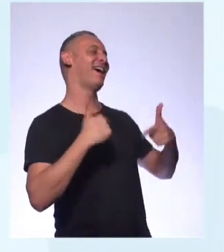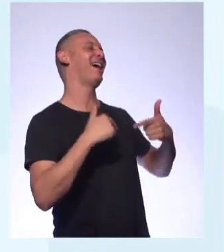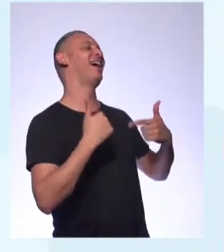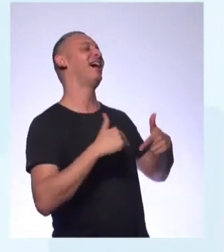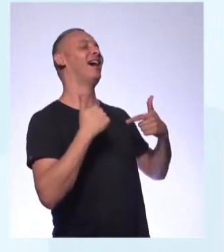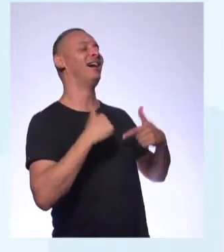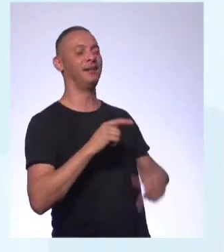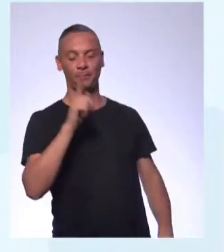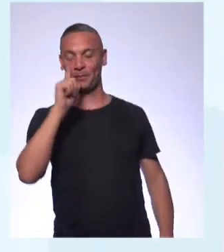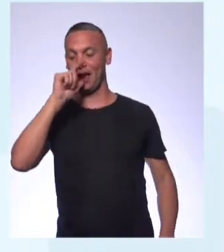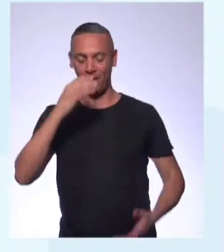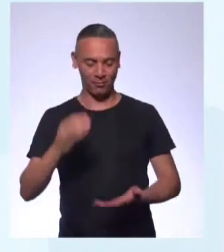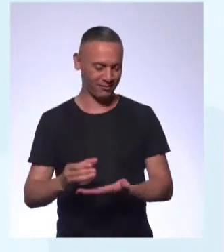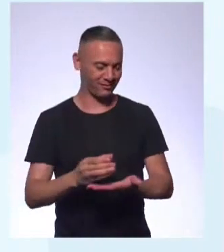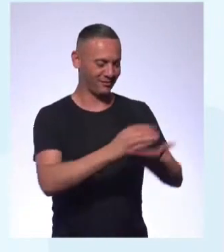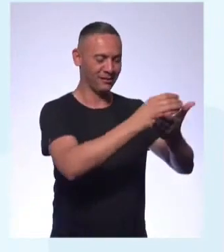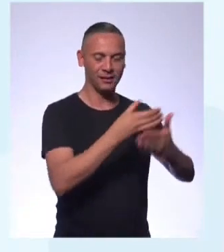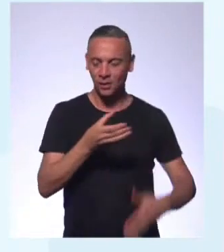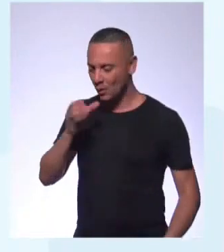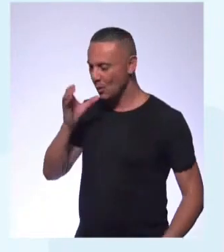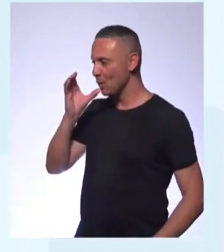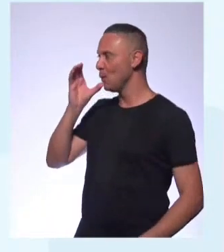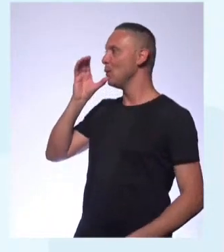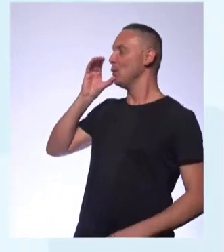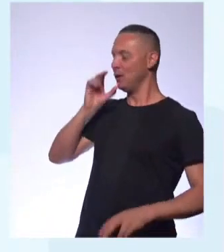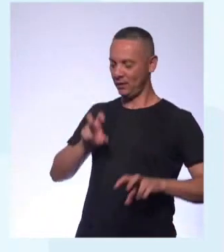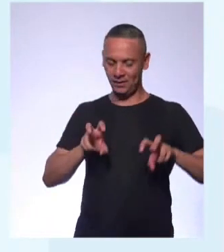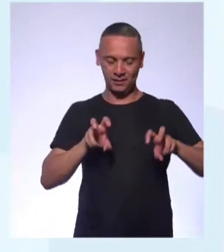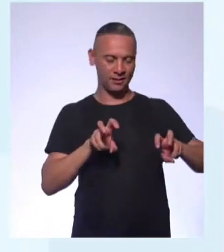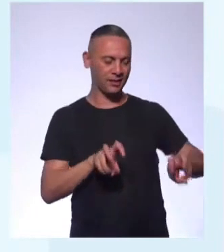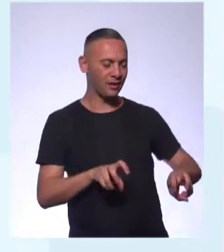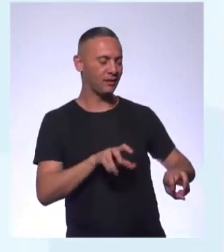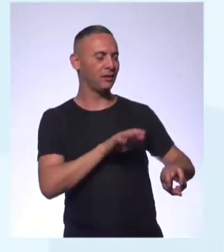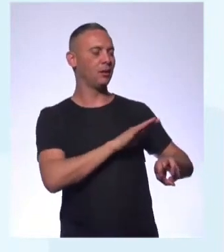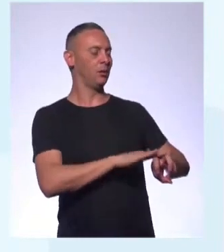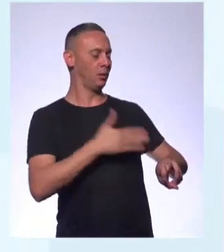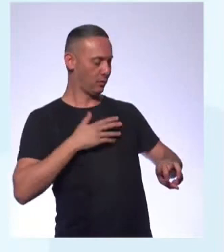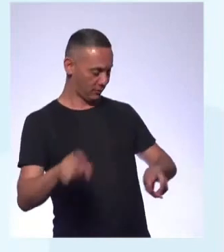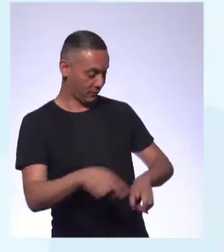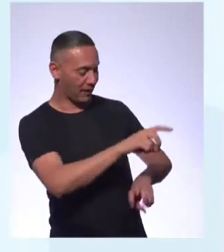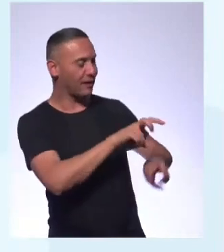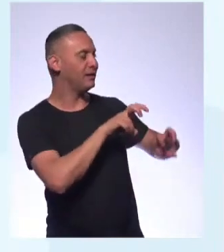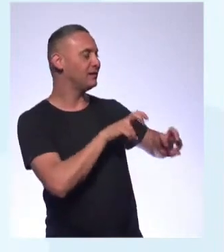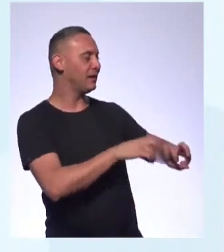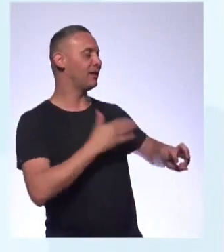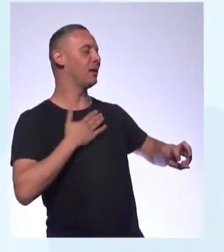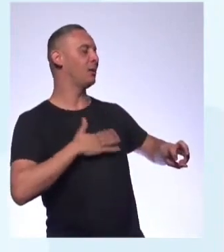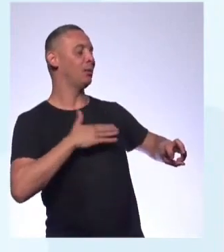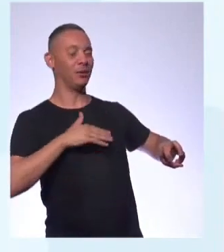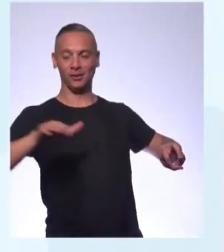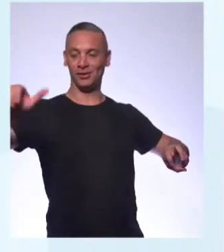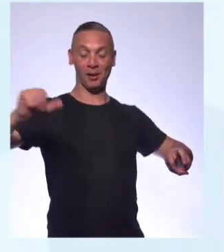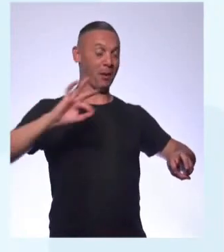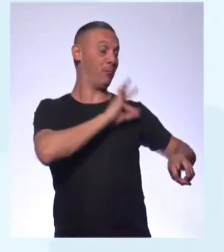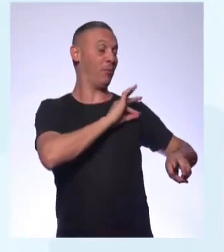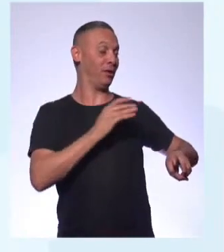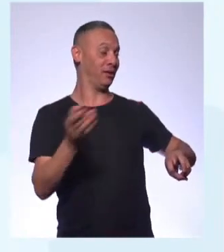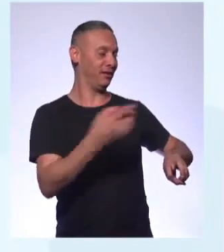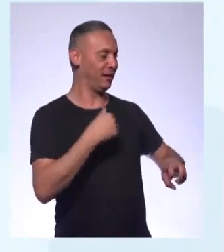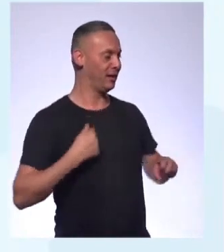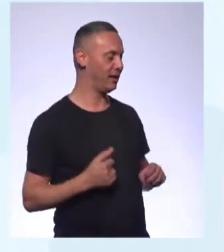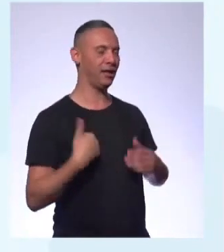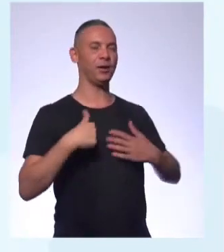pouco de água, de flor, e mandou-me sentar a um canto. Cazuza, senta-te ali, à espera da polícia. E eu fiquei